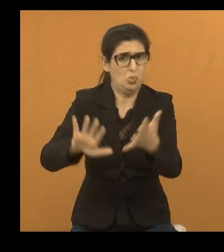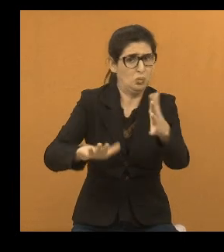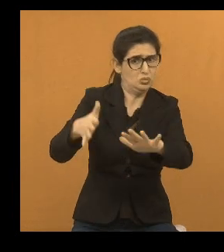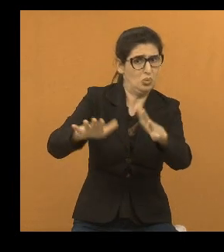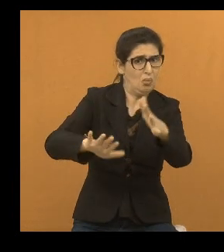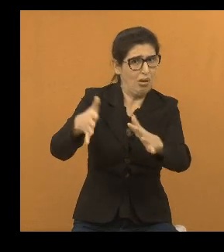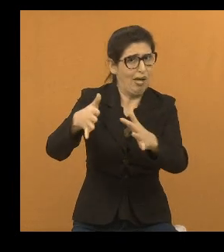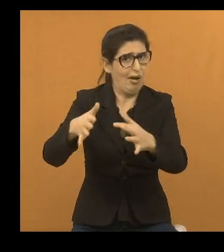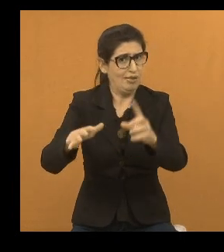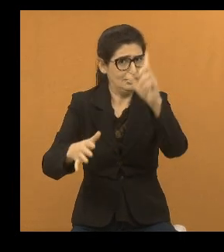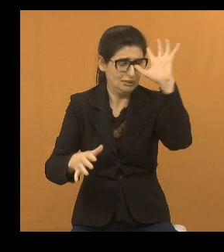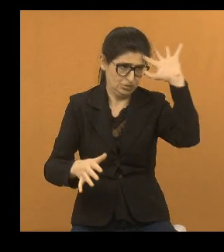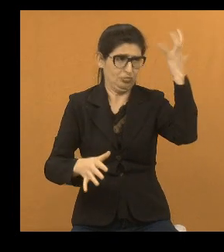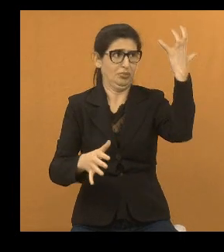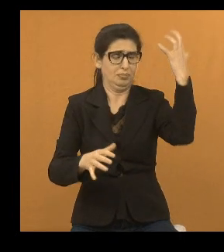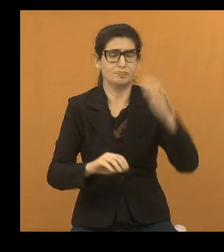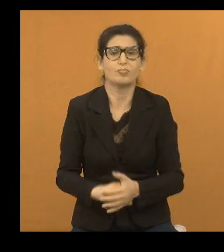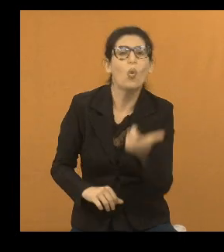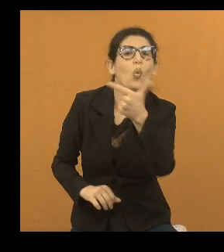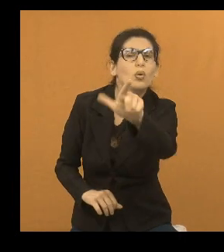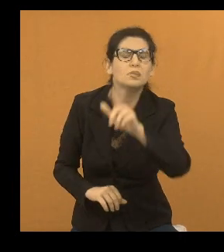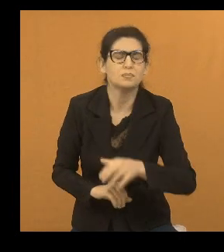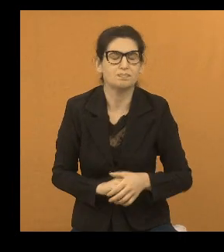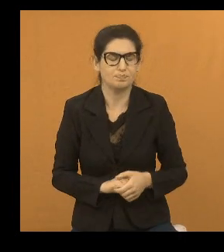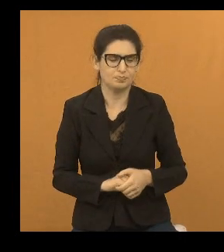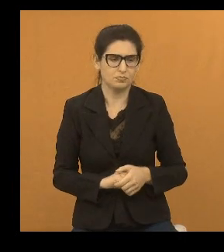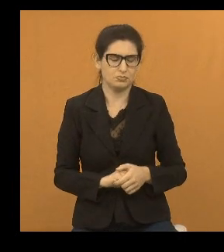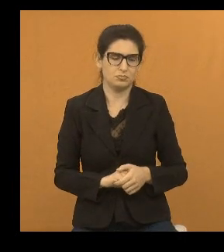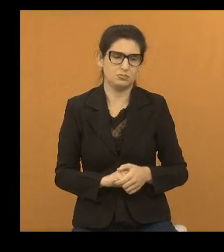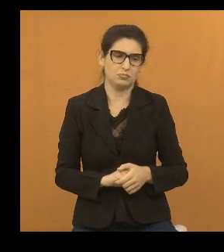disso. Próximo.